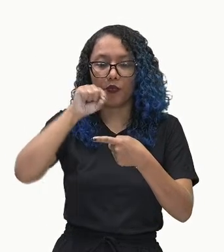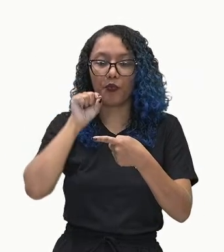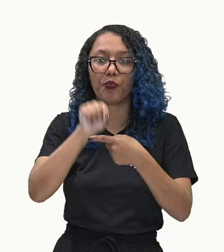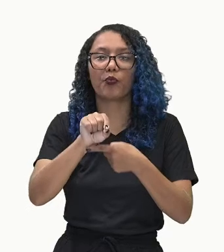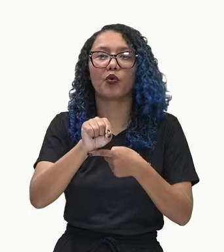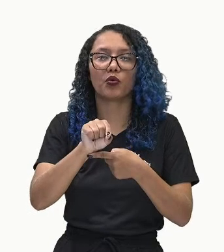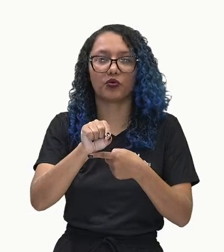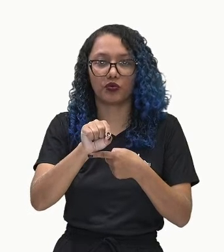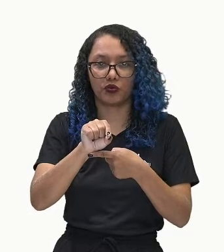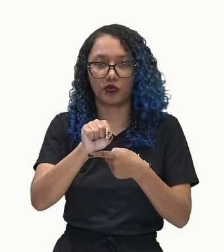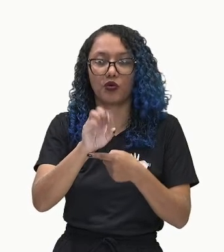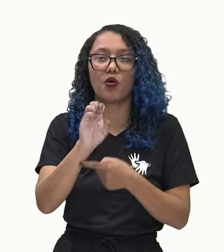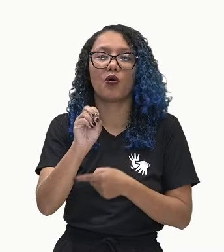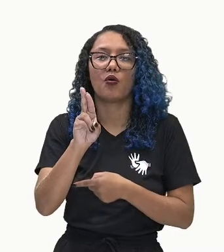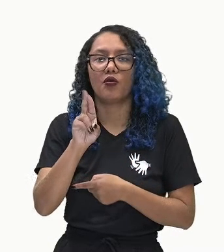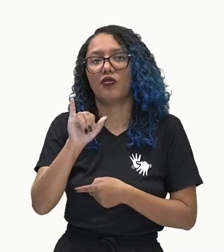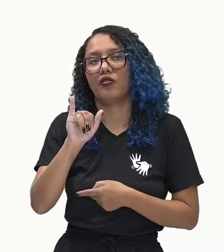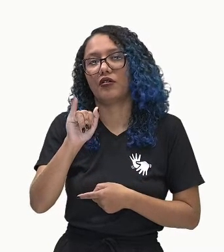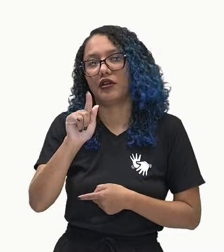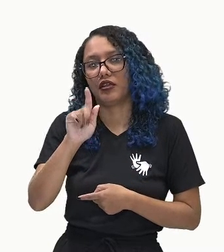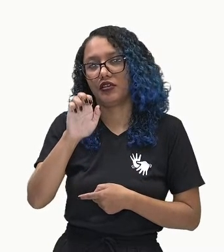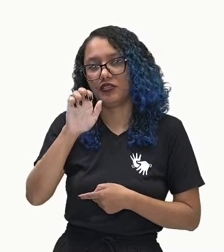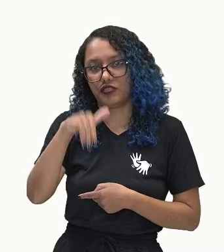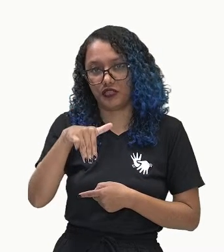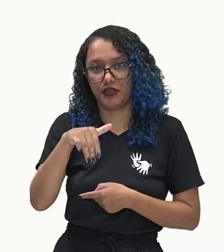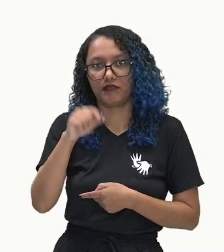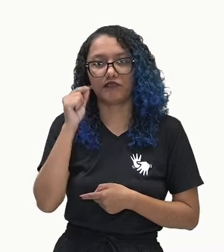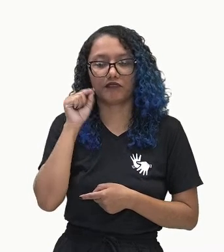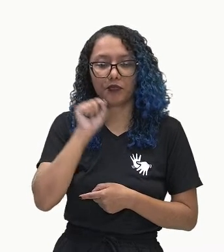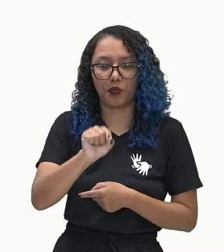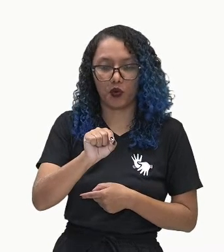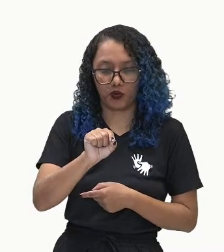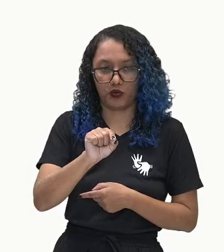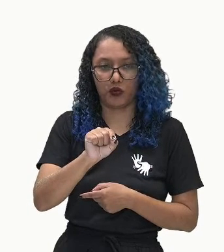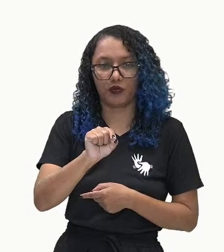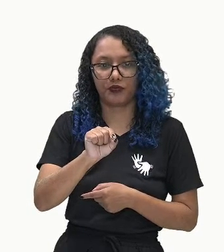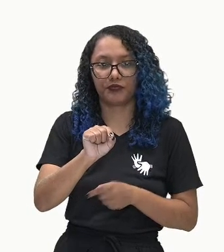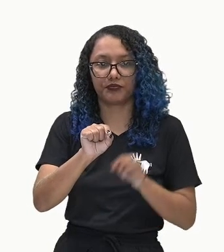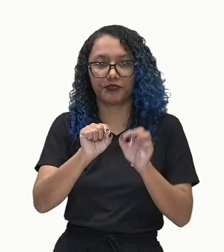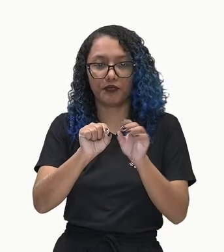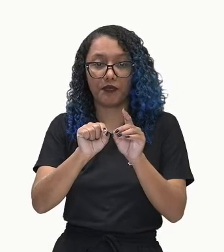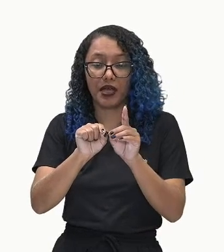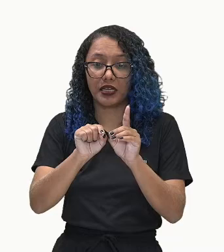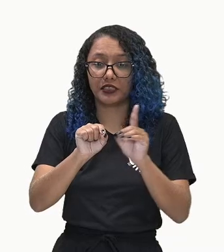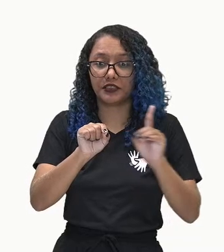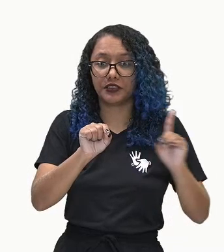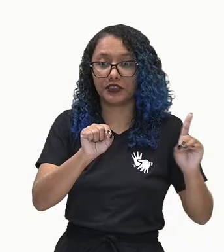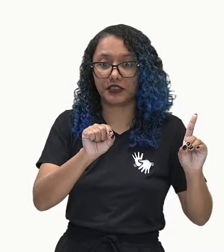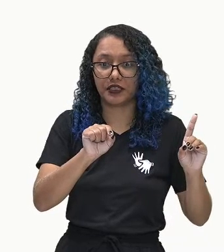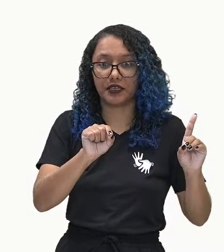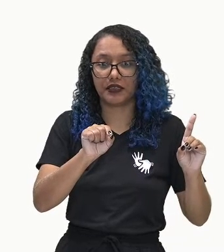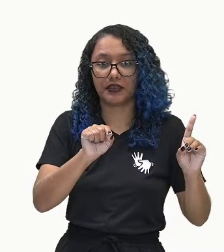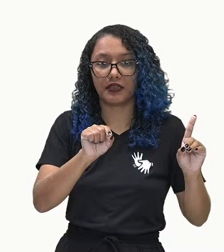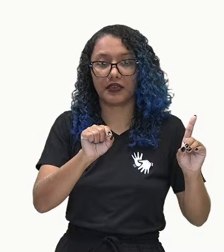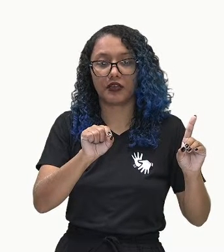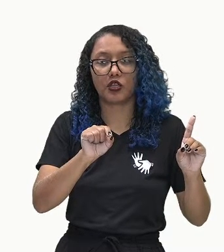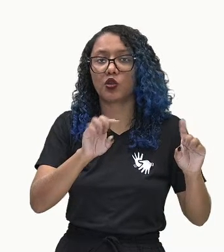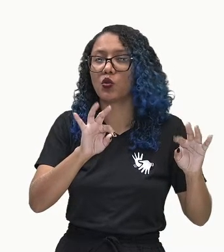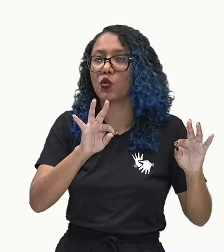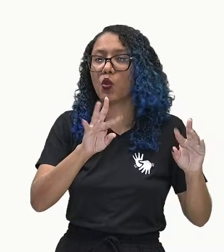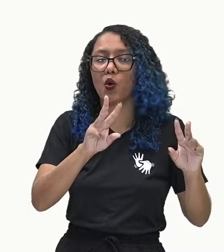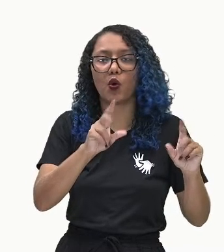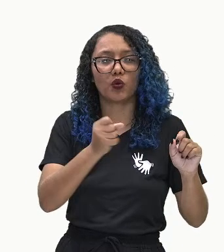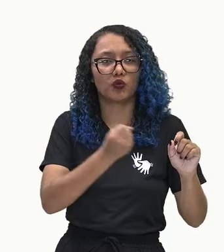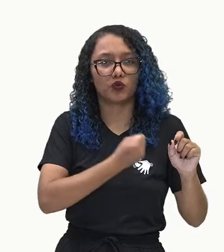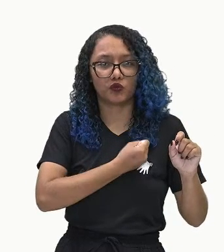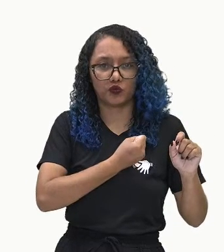de origem. A partir dessa origem, para a sua direita, ficam todos e